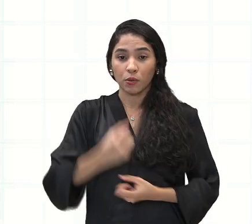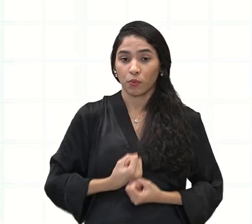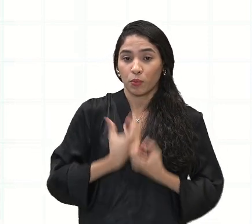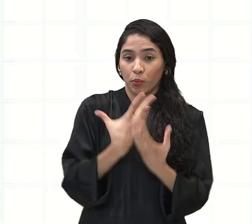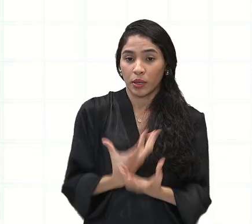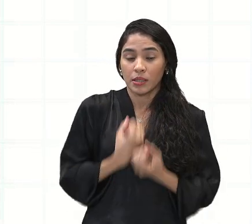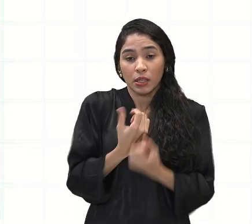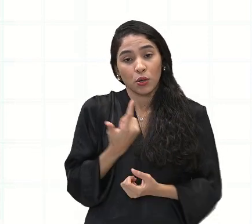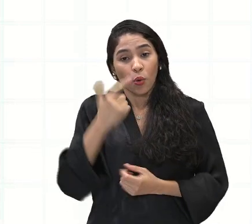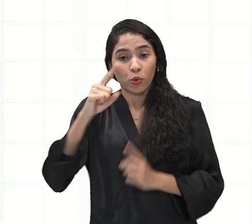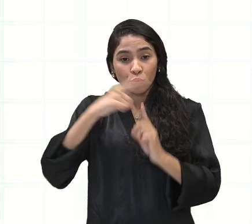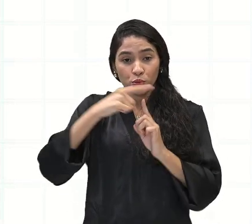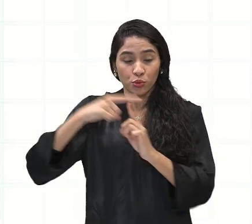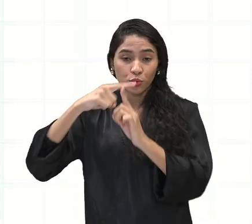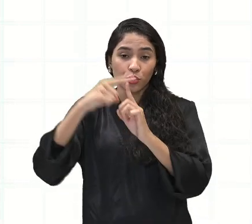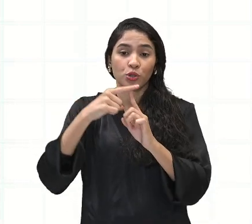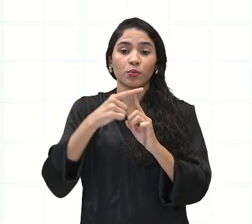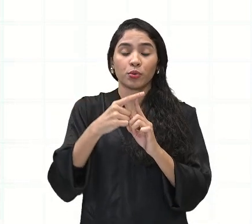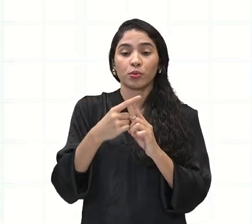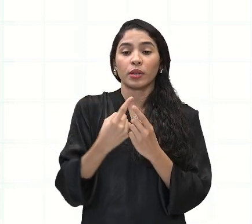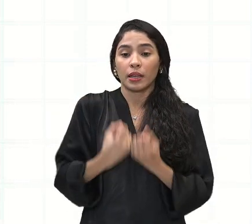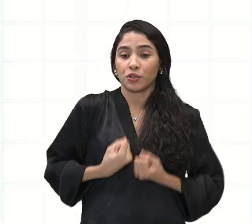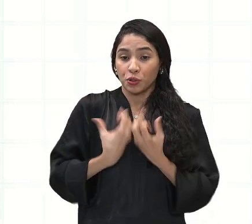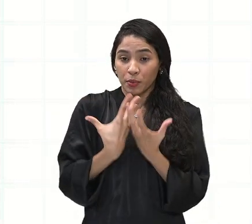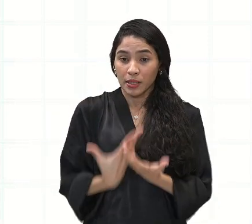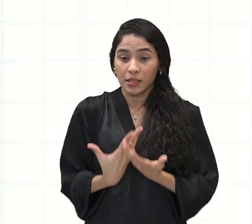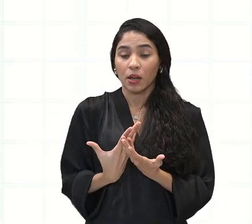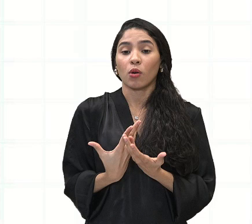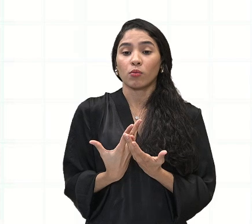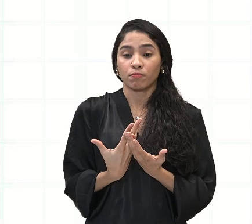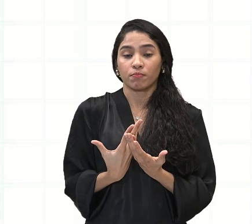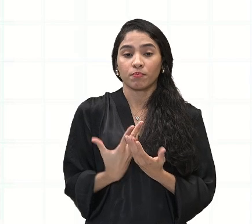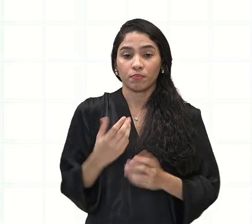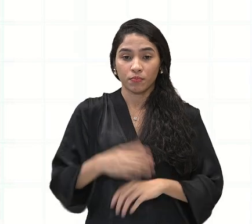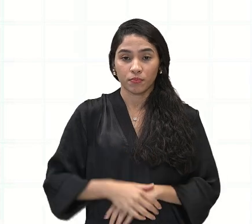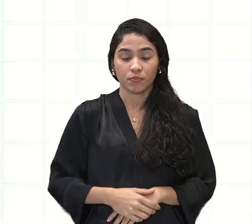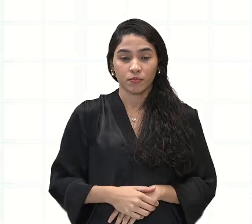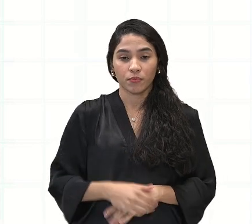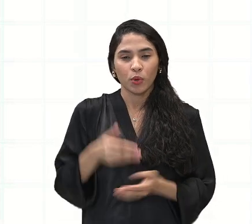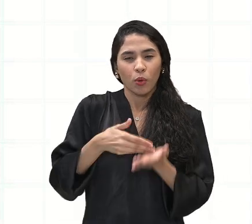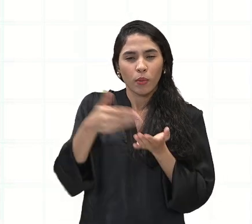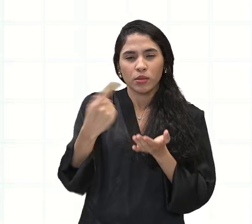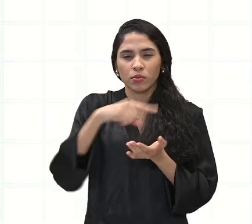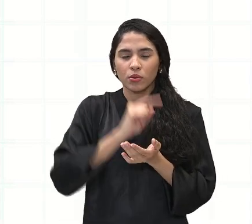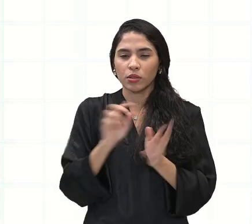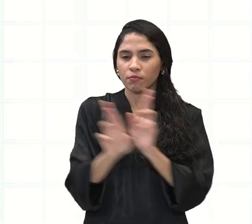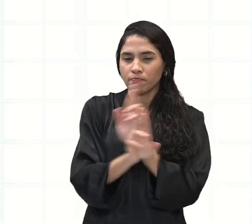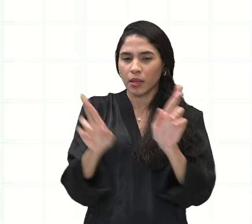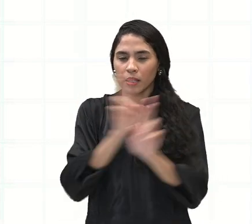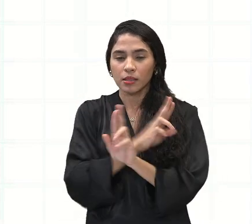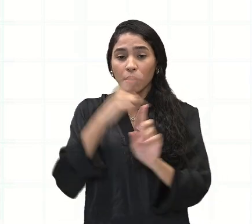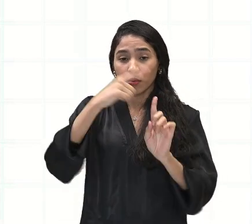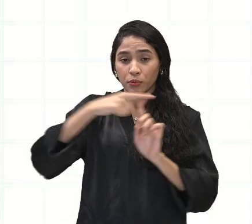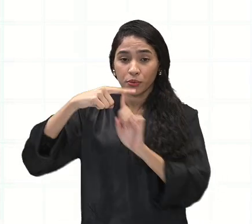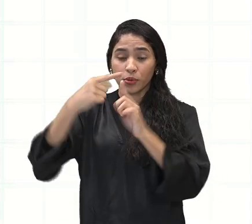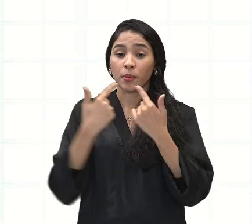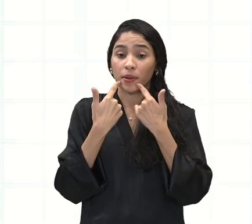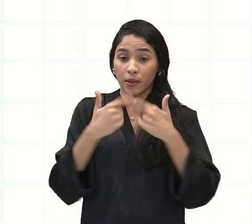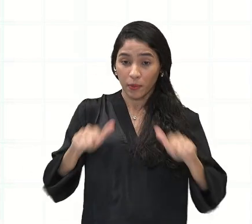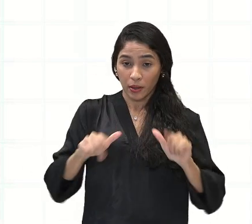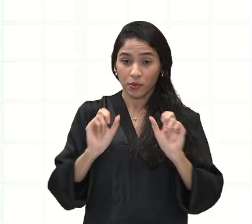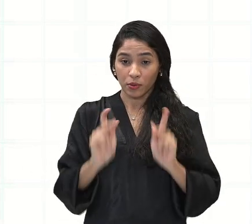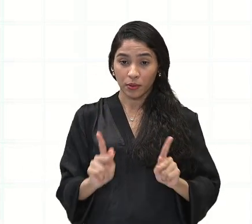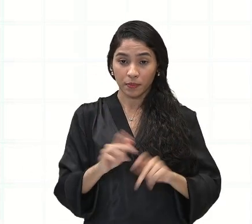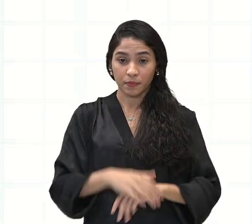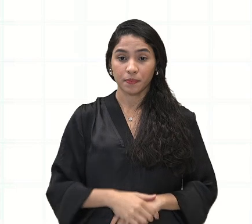formas de expressão verbal, que é o que a gente falou lá no início em relação a esses tipos de linguagem, perfeito?